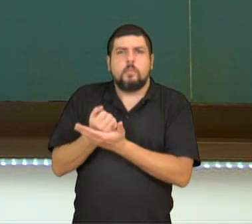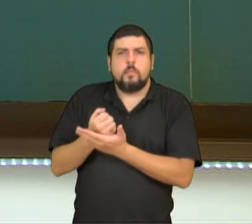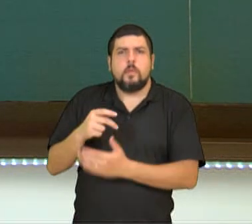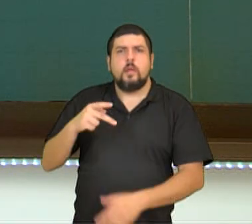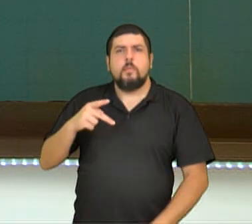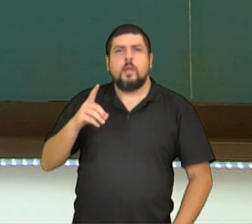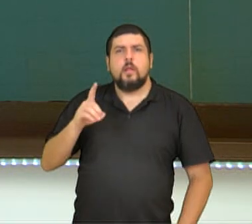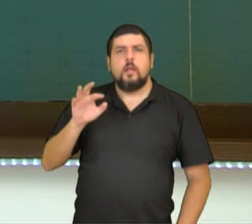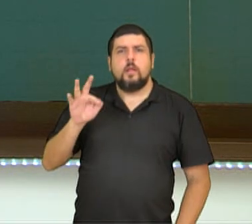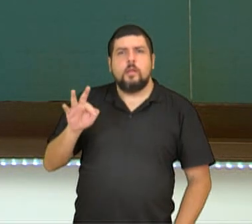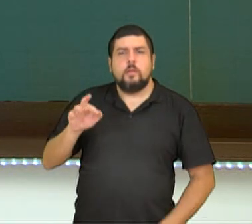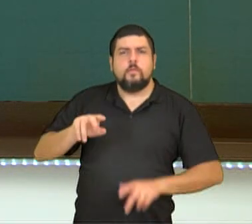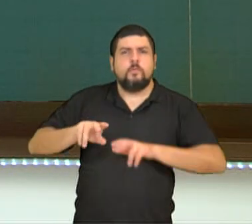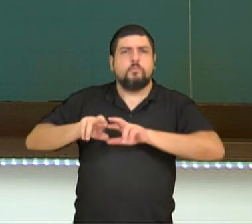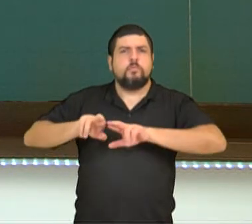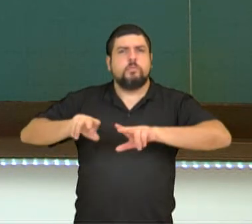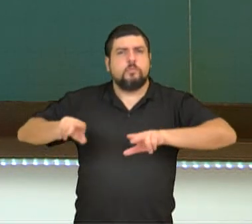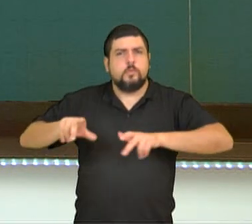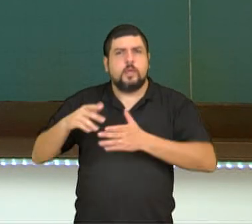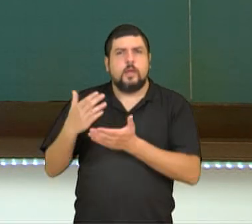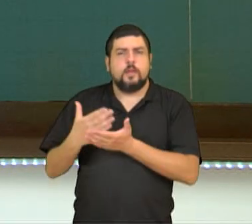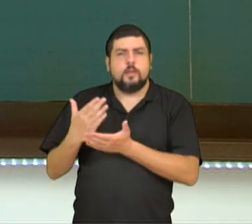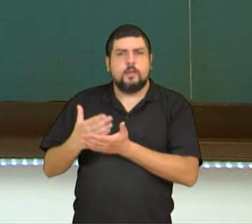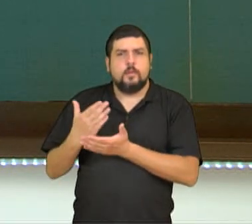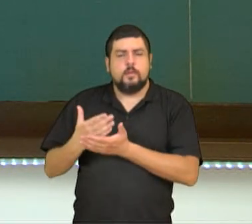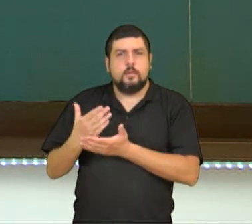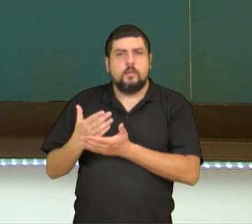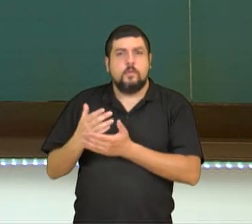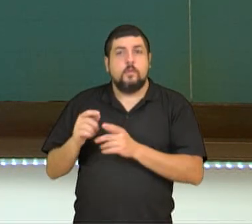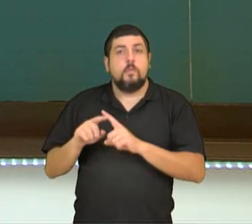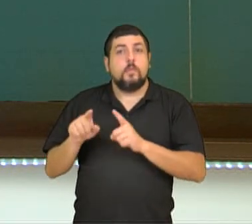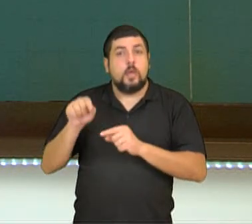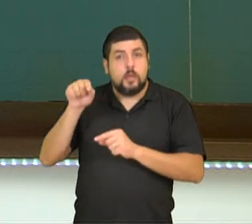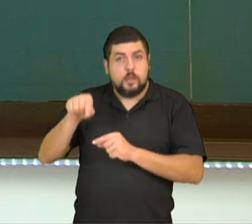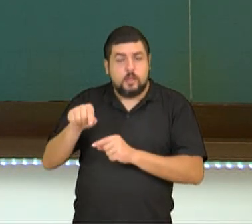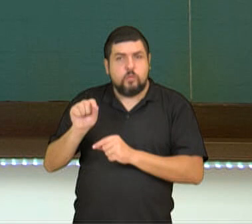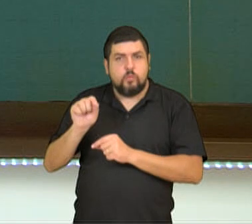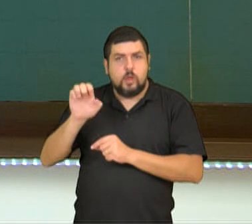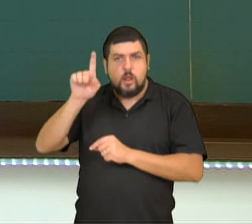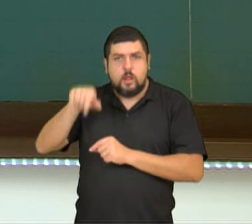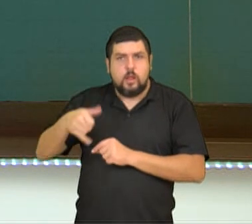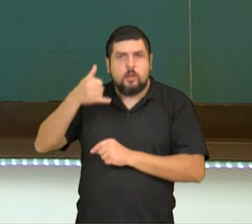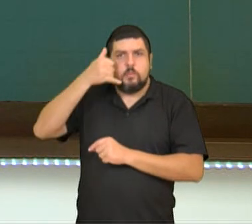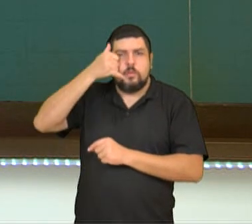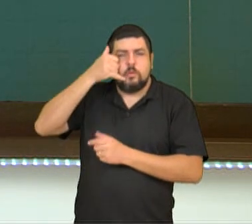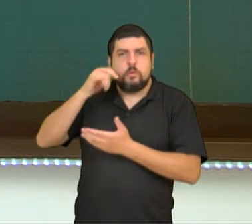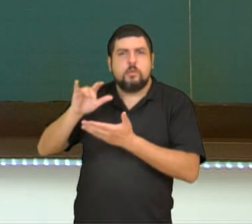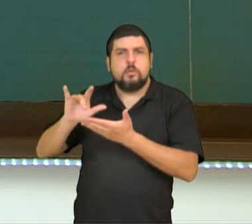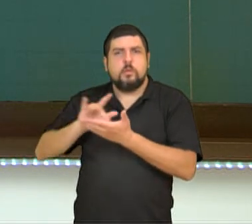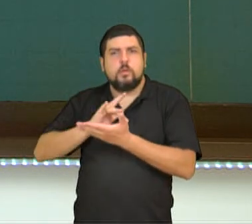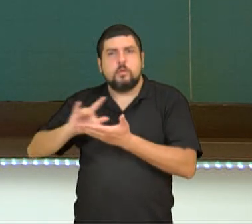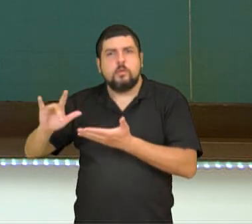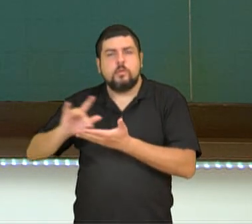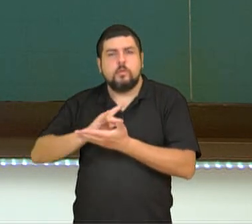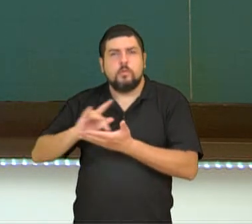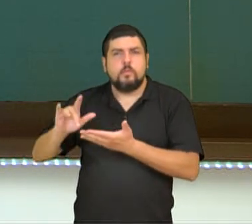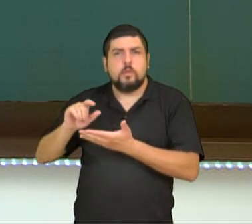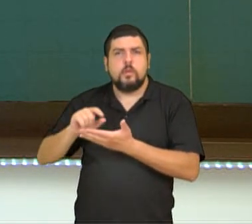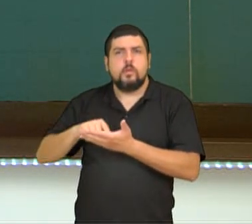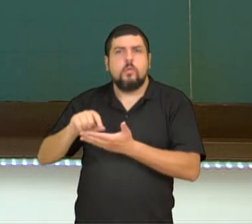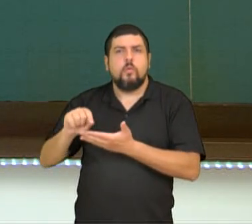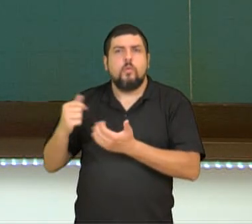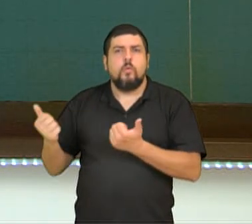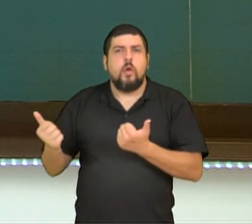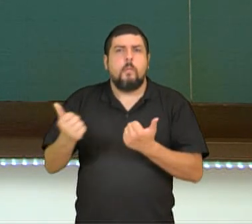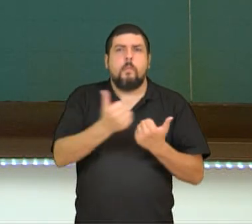outras configurações, mas que são lidos por meio dos ambientes virtuais de aprendizagem. E isso vem substituindo o livro